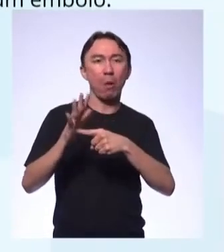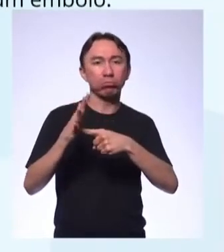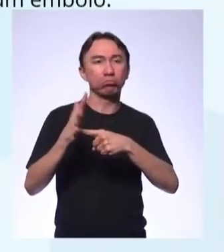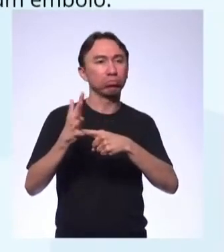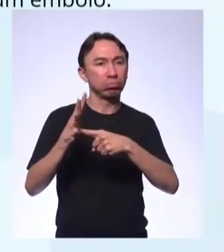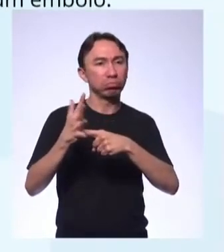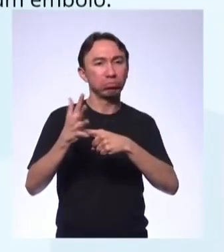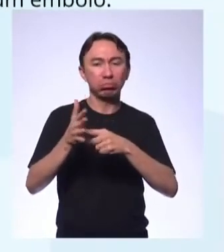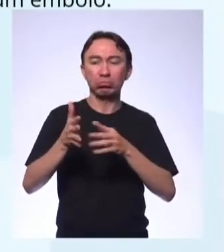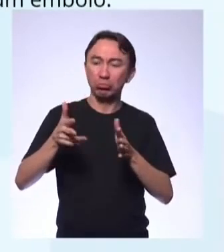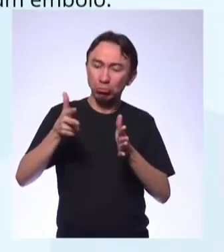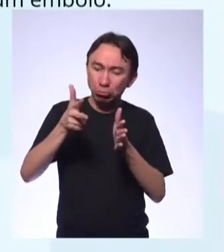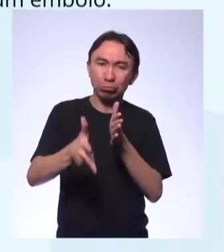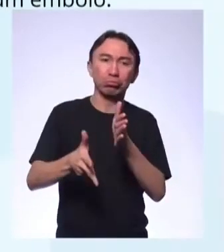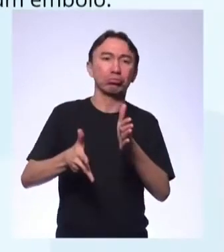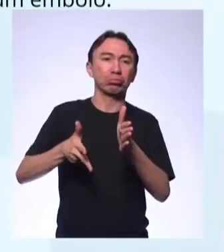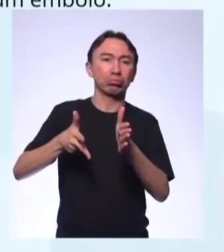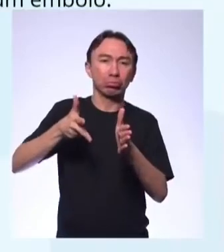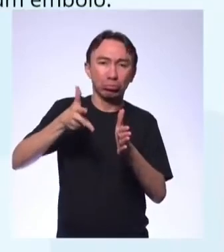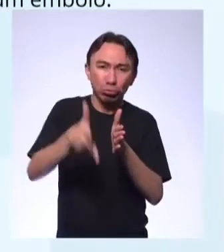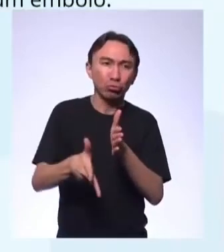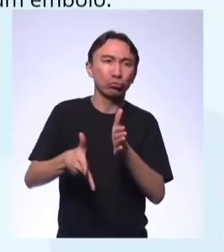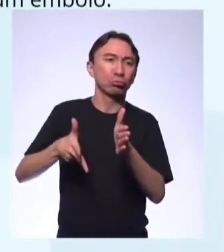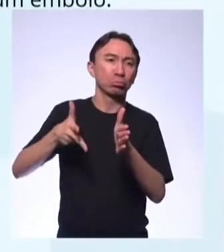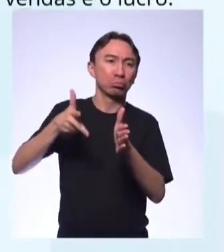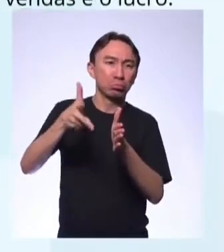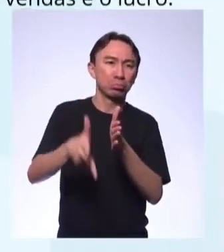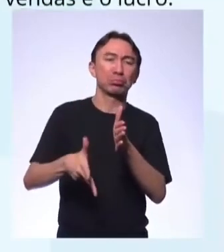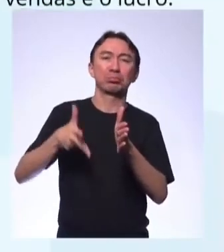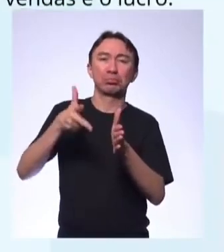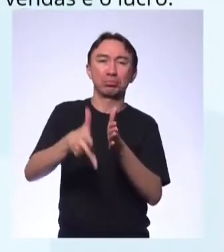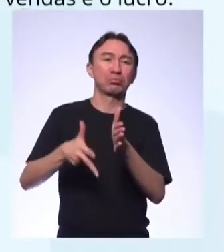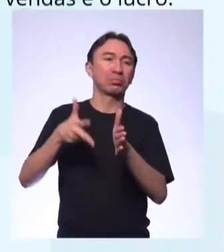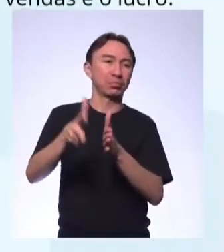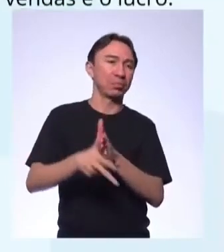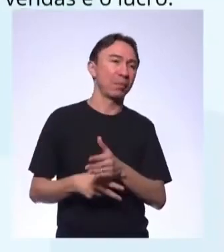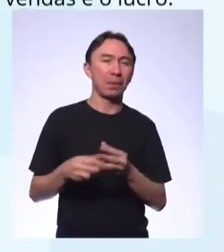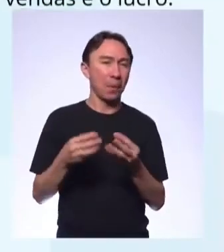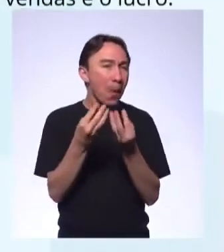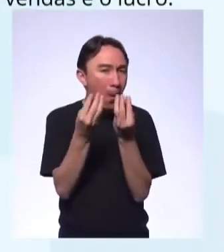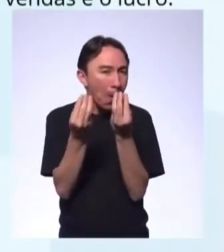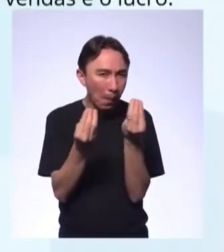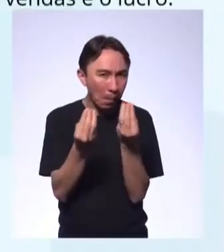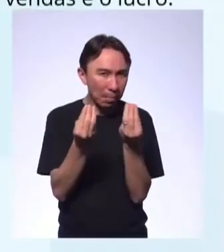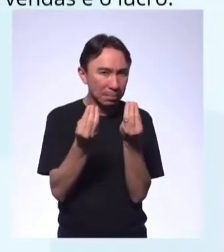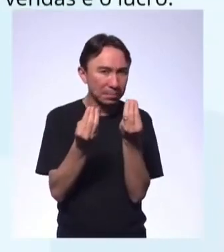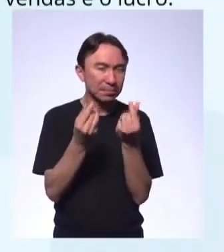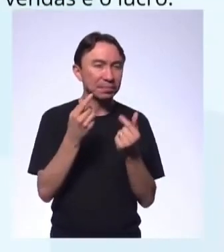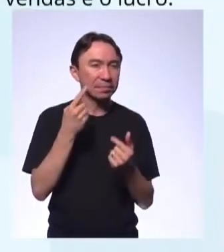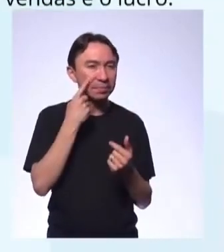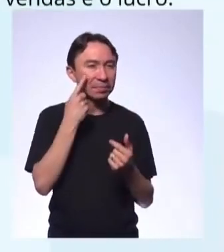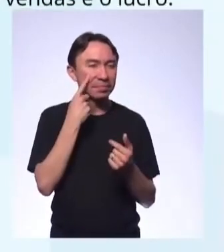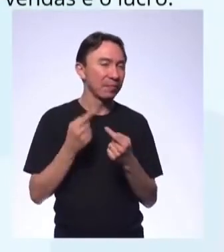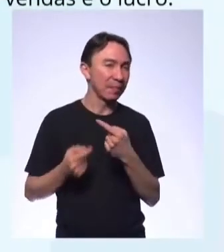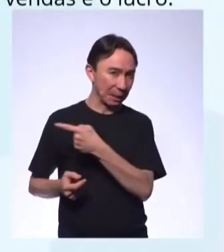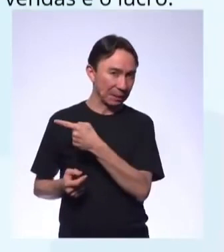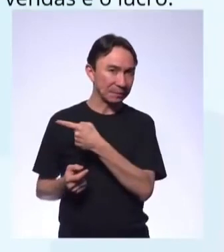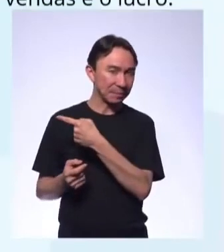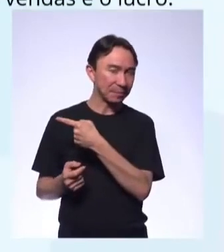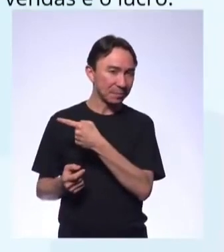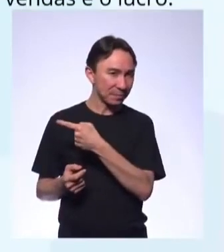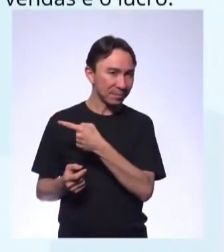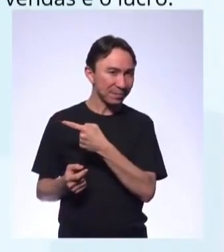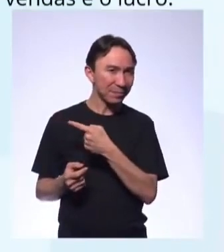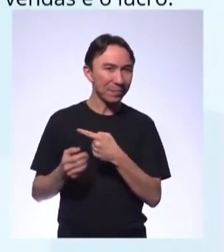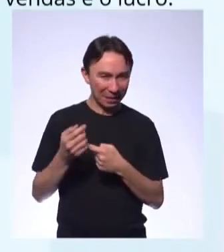jeitinho que vocês estão vendo aí, tá? Então, vamos ver como é que era esta máquina. A máquina do James Watt,